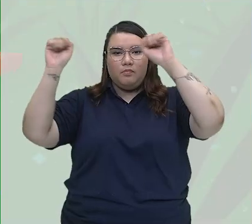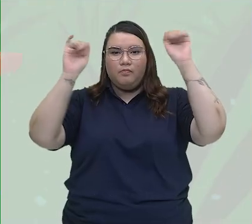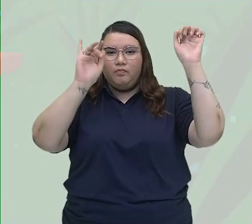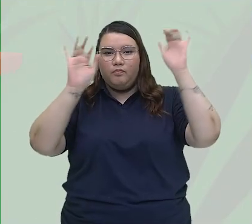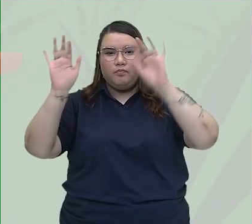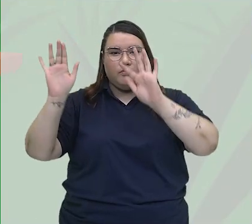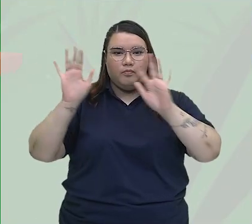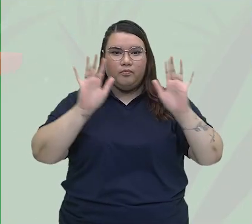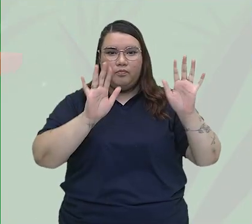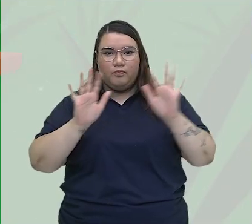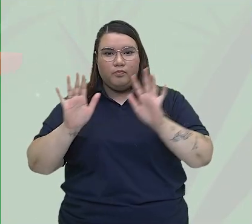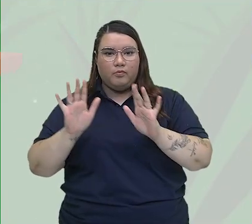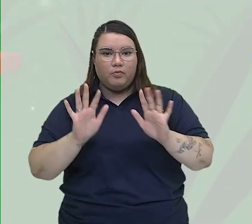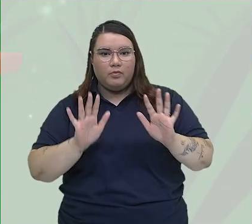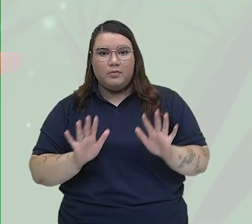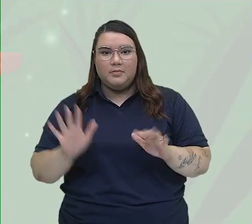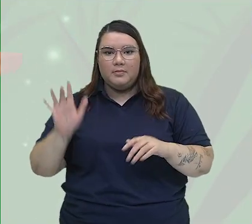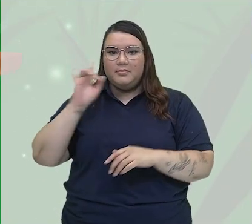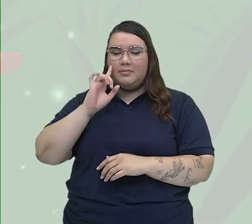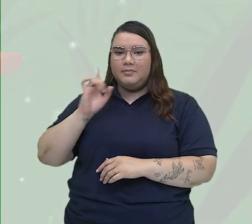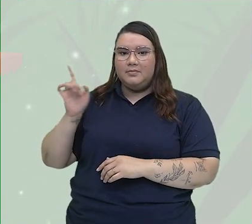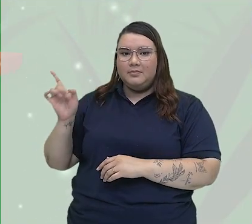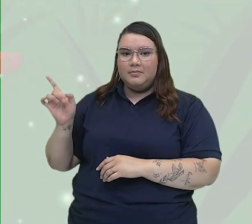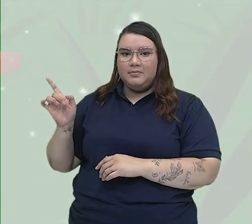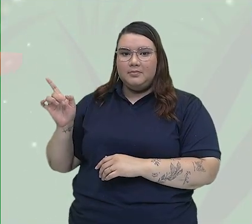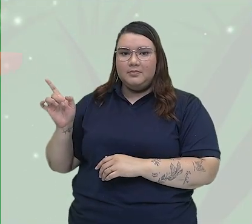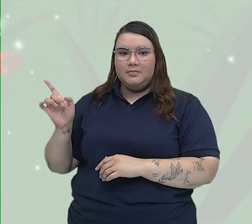neve. Olha só,